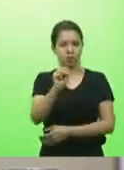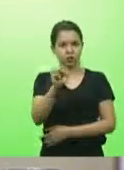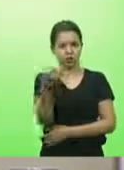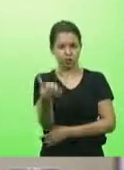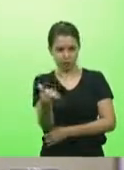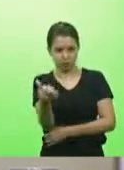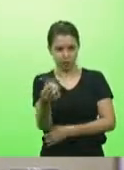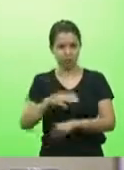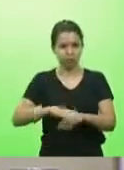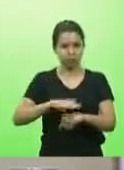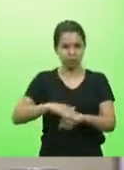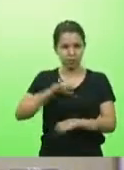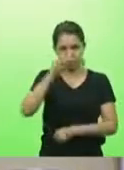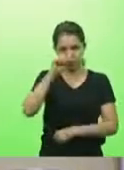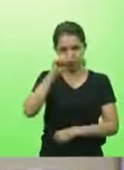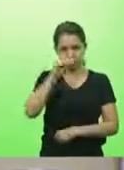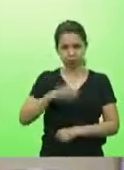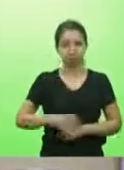autor deputado João Amin.